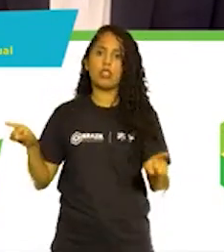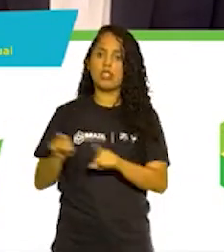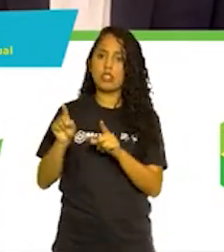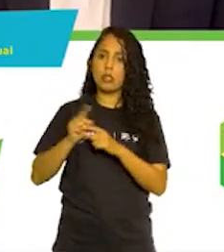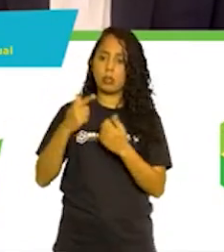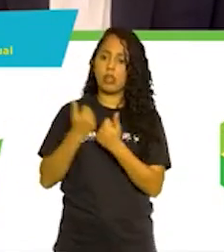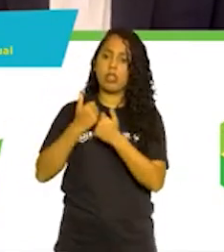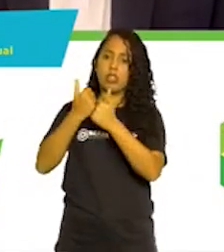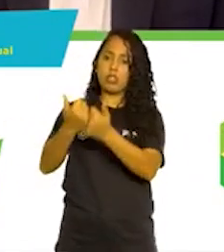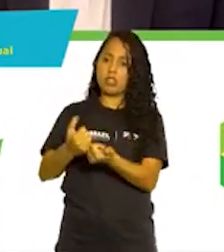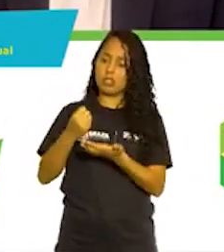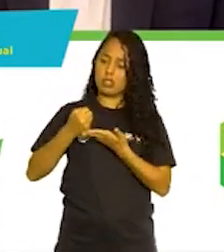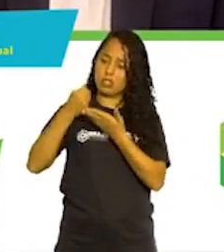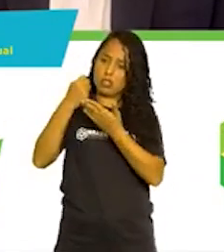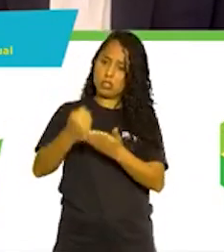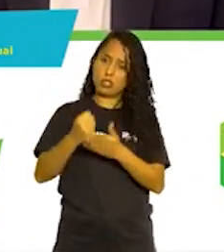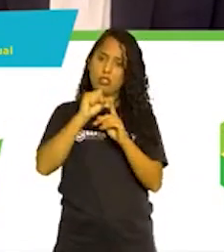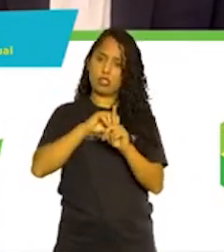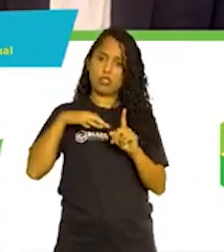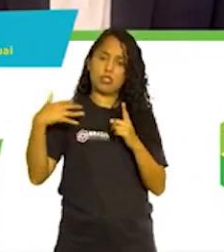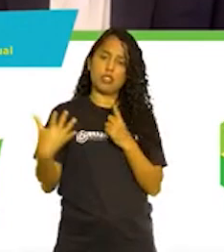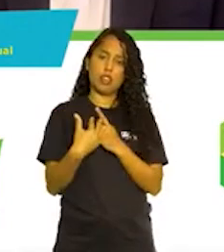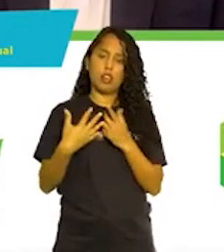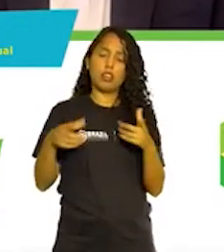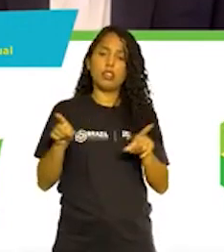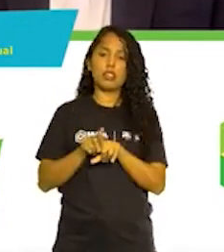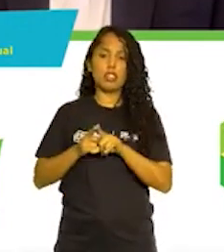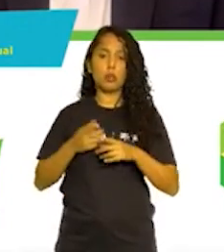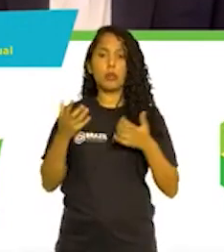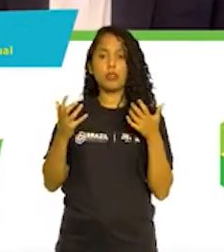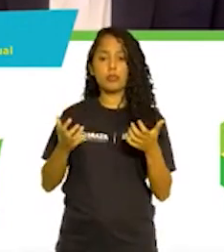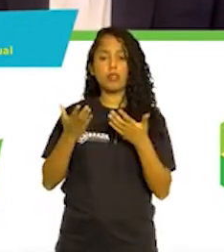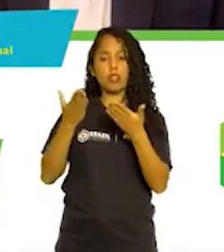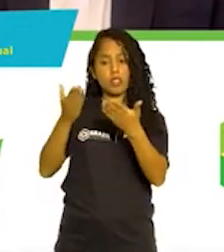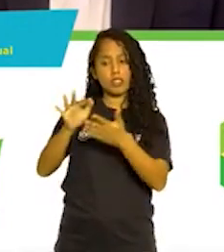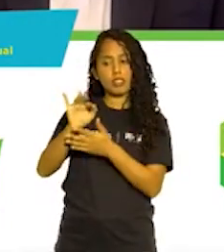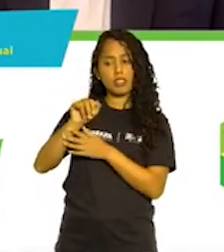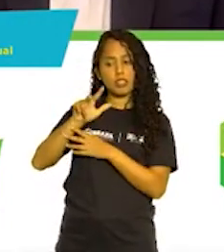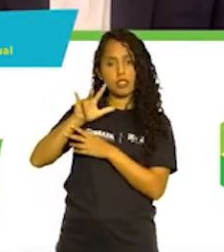assistência social. E te perguntar, Flávia, você mesmo se definiu como uma